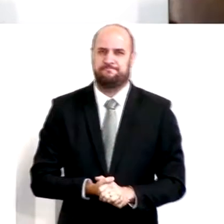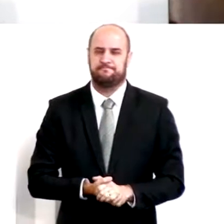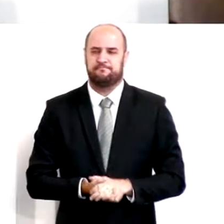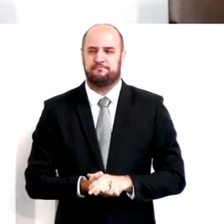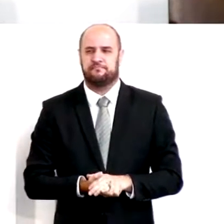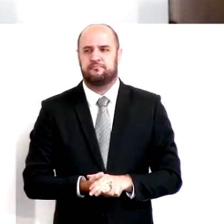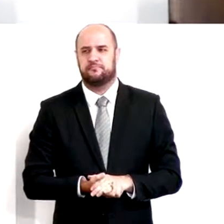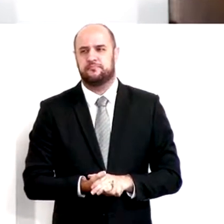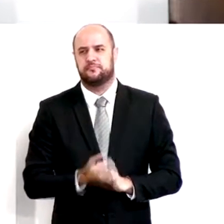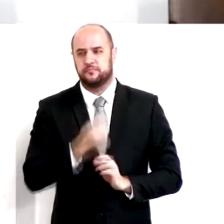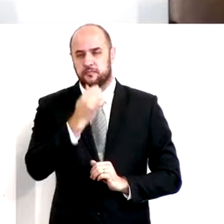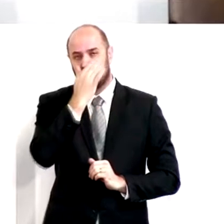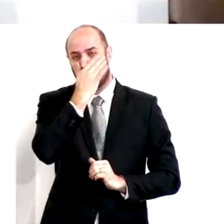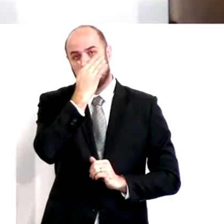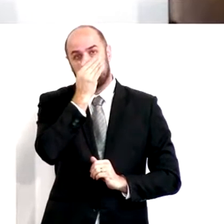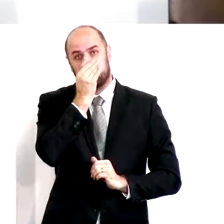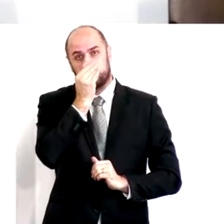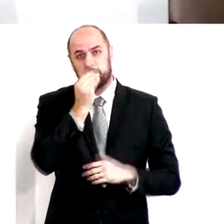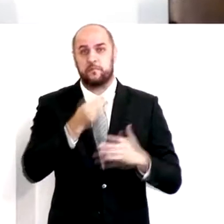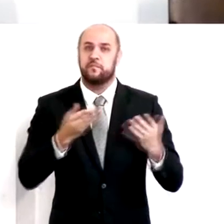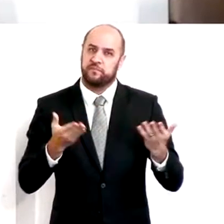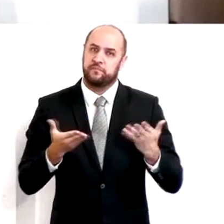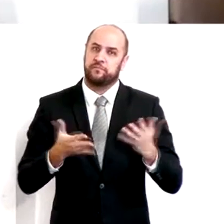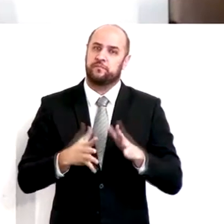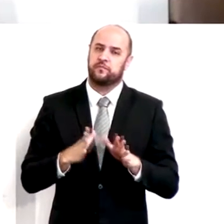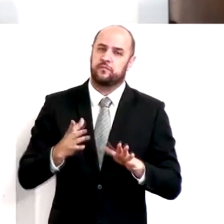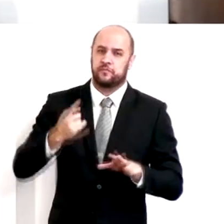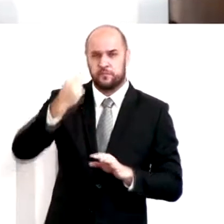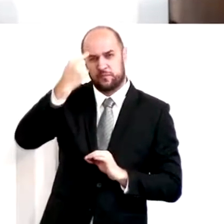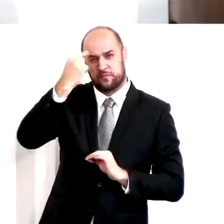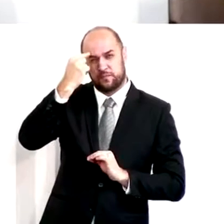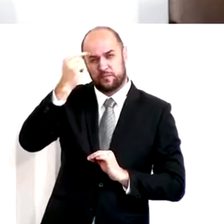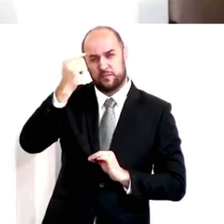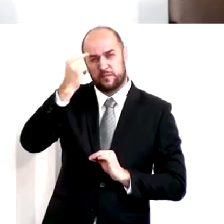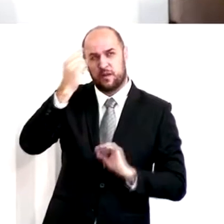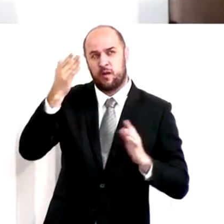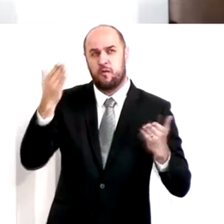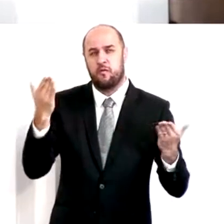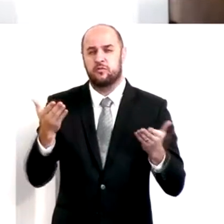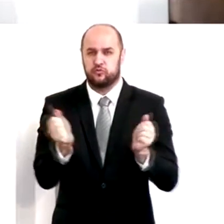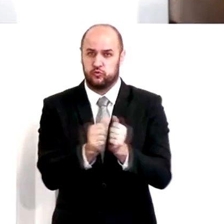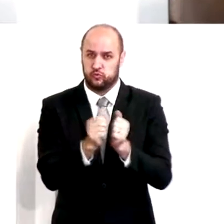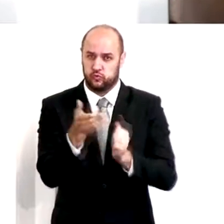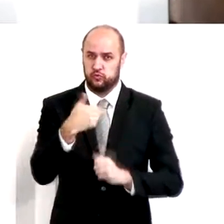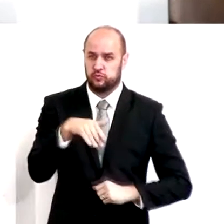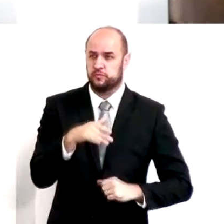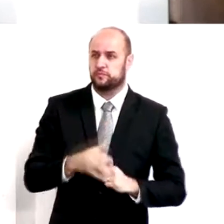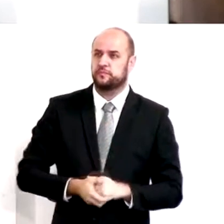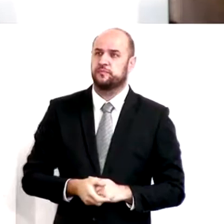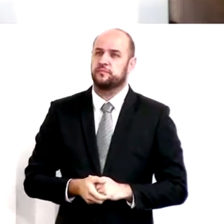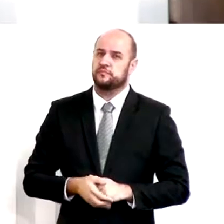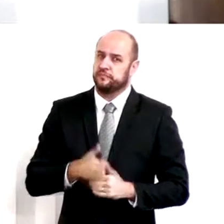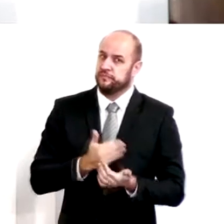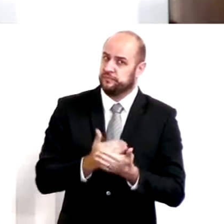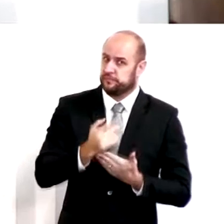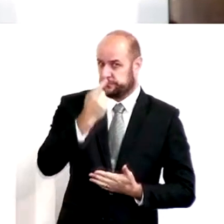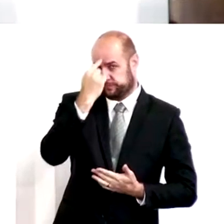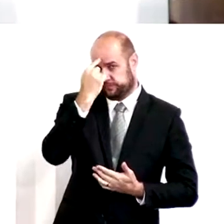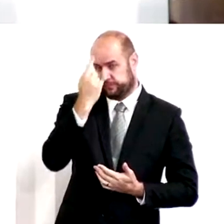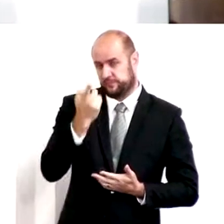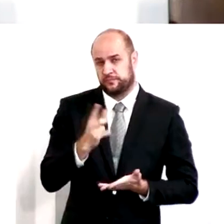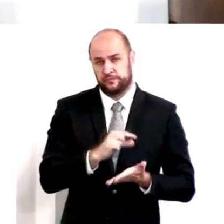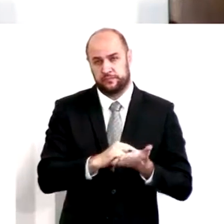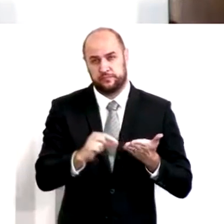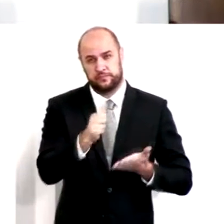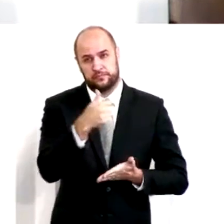deles? É sobre essas 3 coisas que eu gostaria que os irmãos pensassem comigo. Comecemos então do